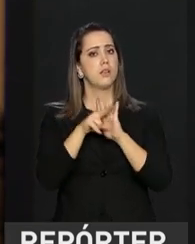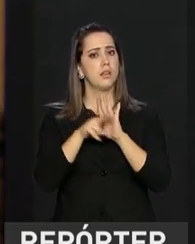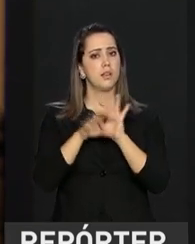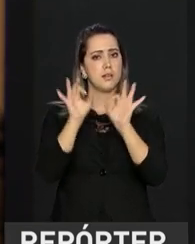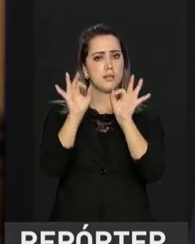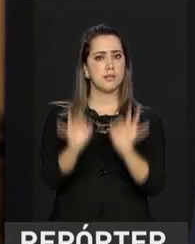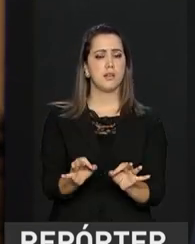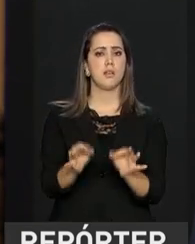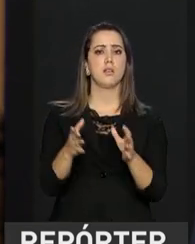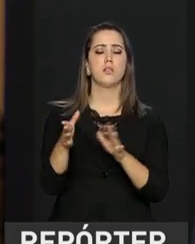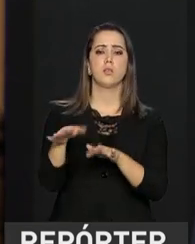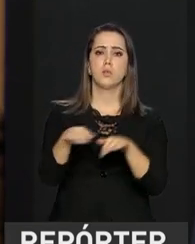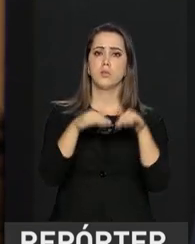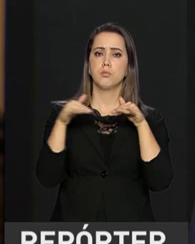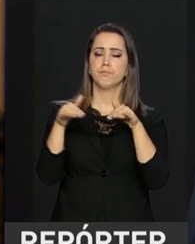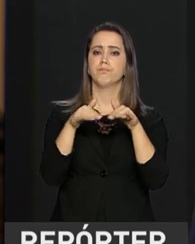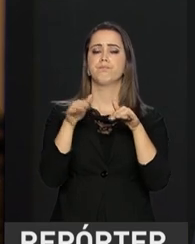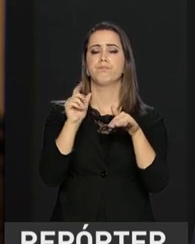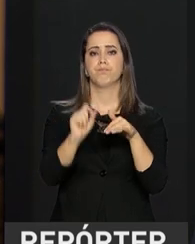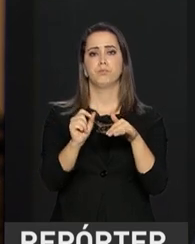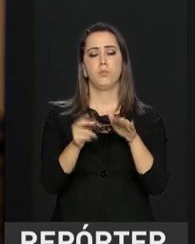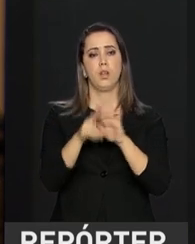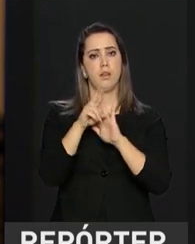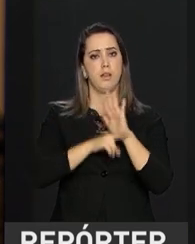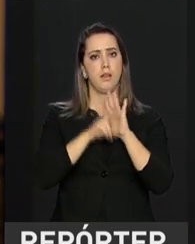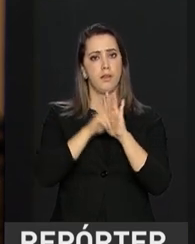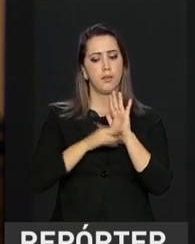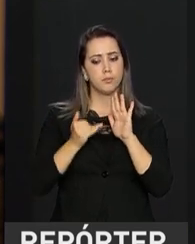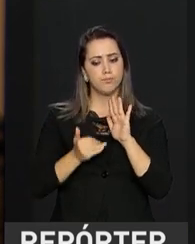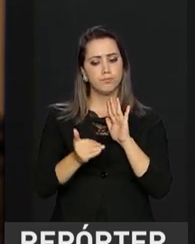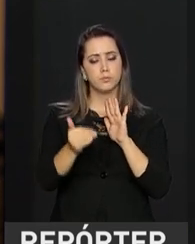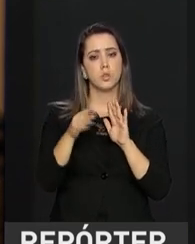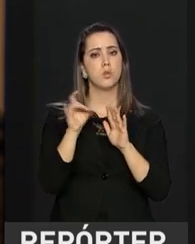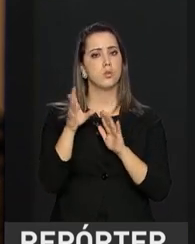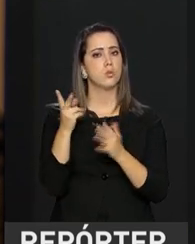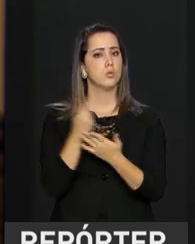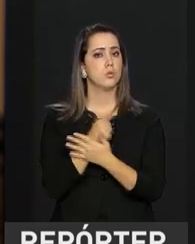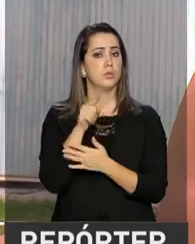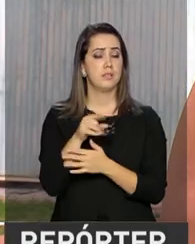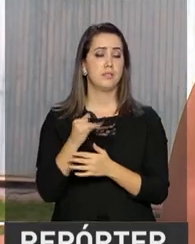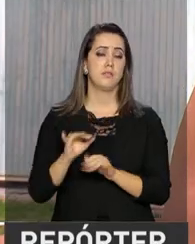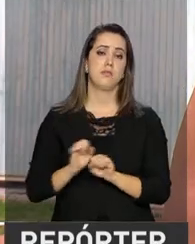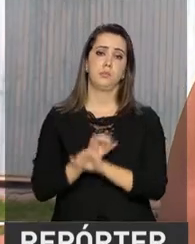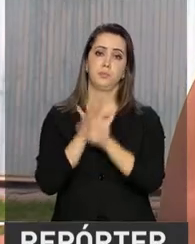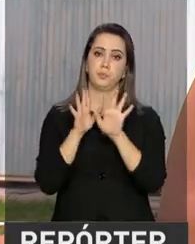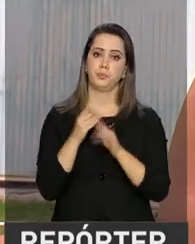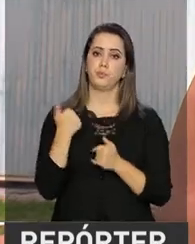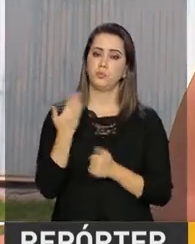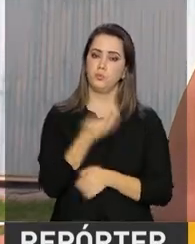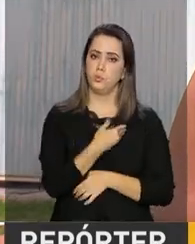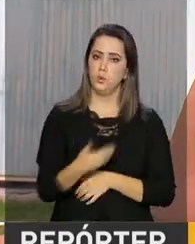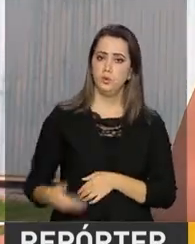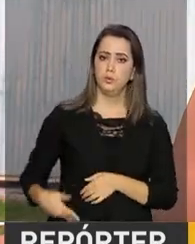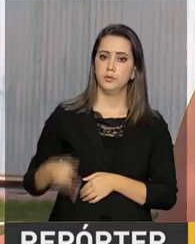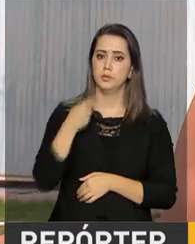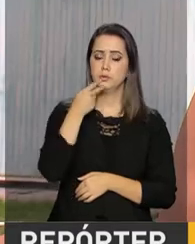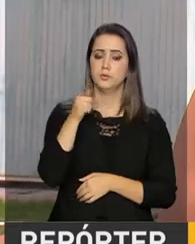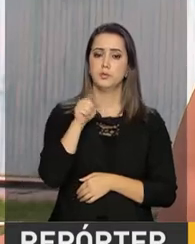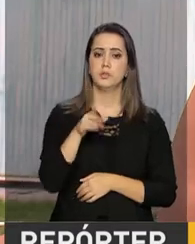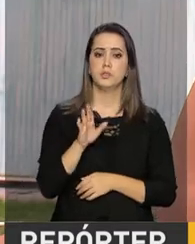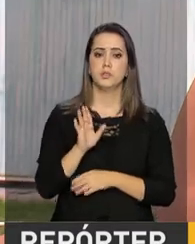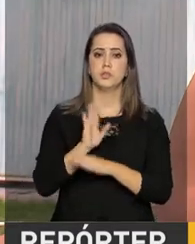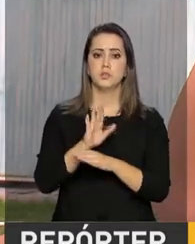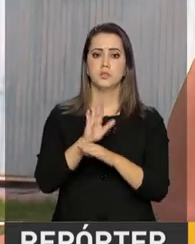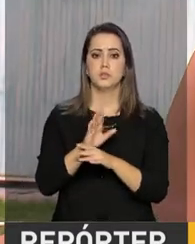e estabilidade das regras isso só é possível com transparência para o governo o painel vai auxiliar os gestores